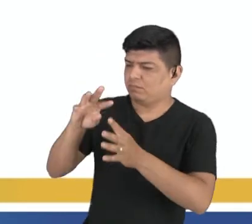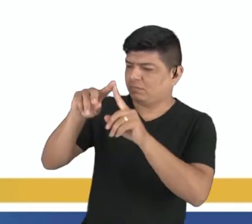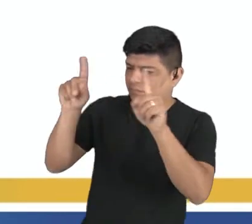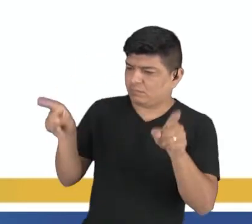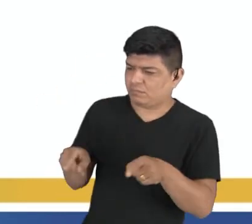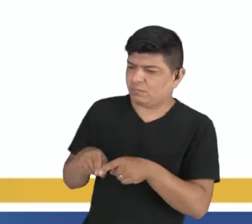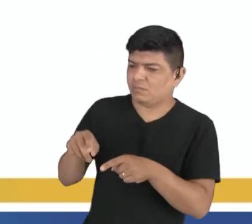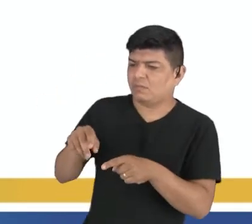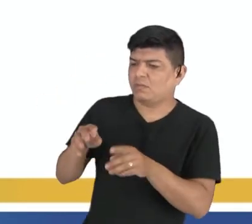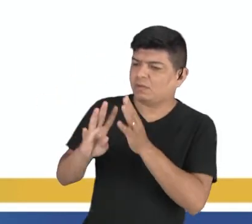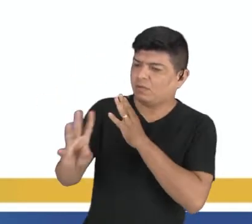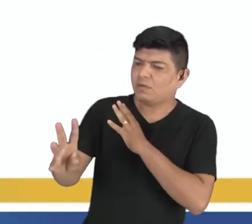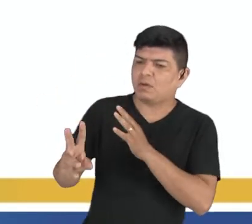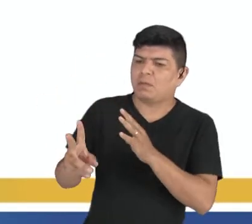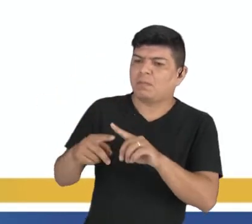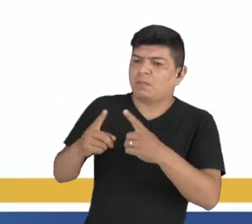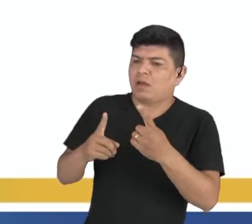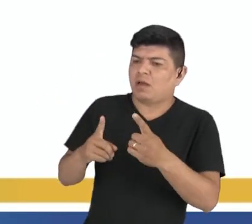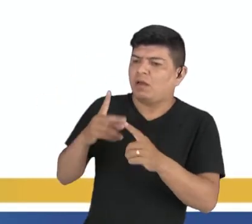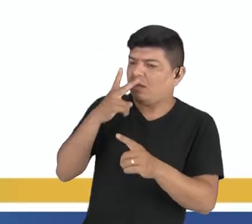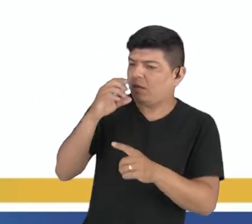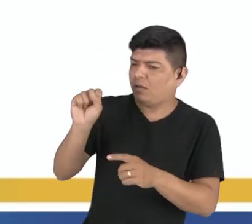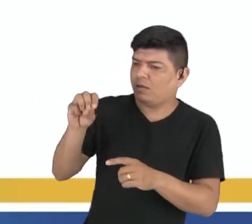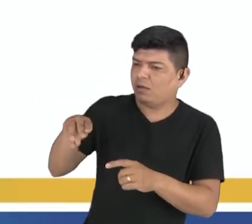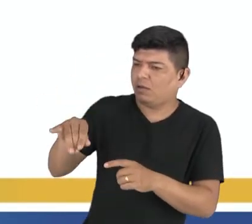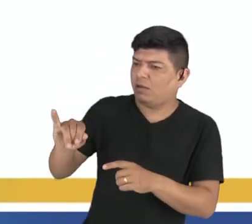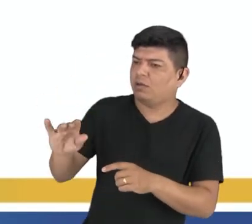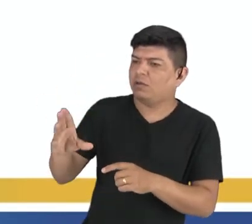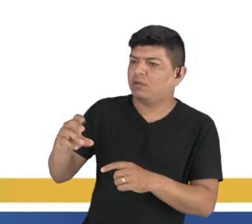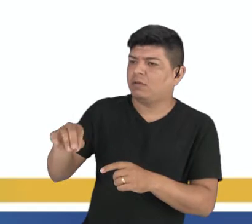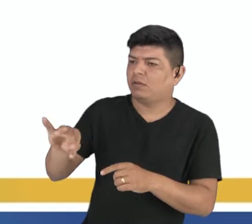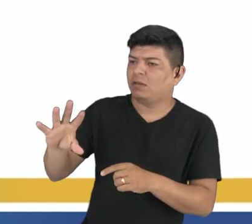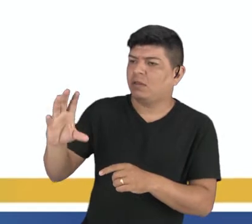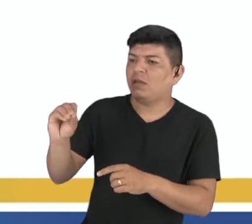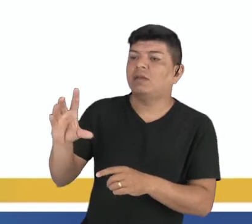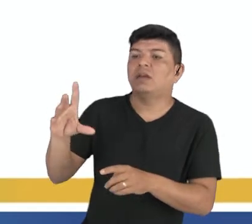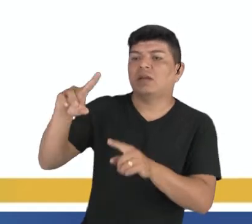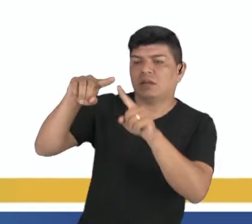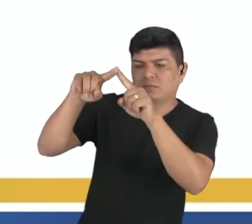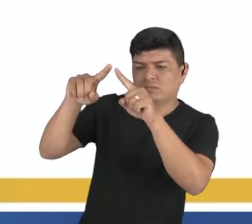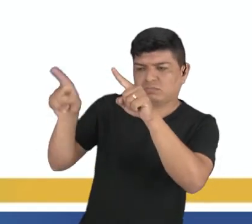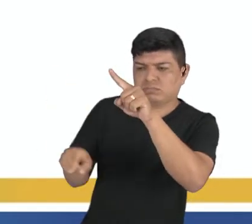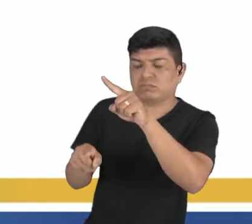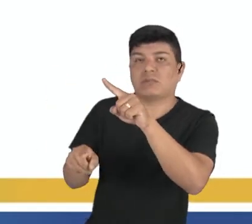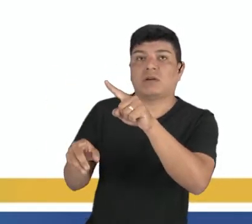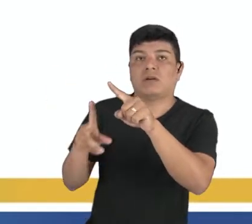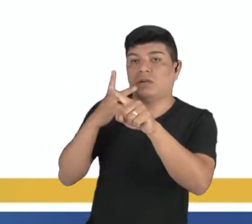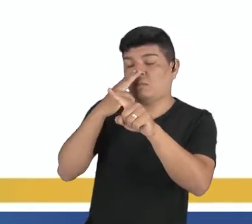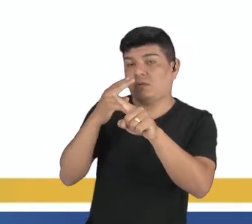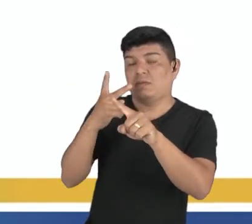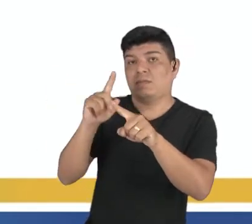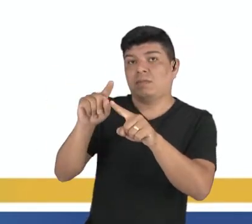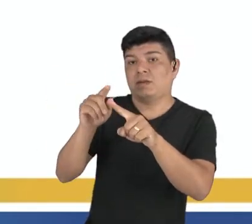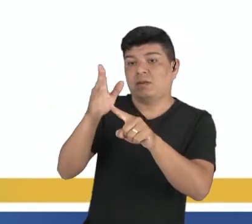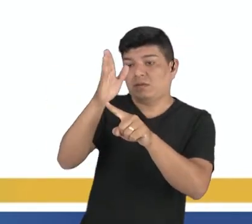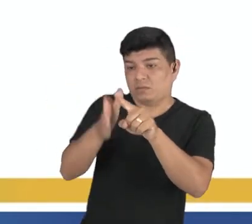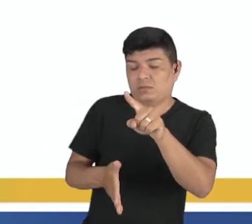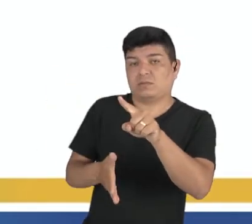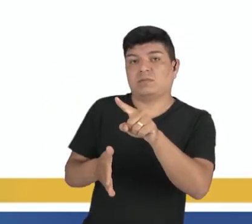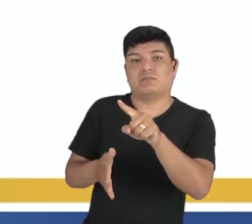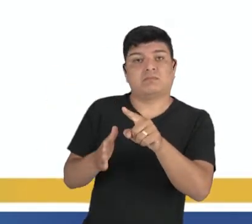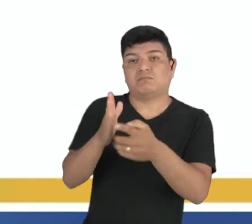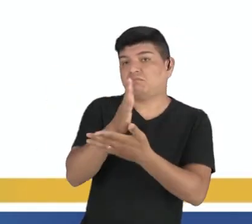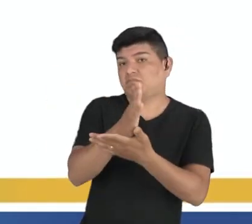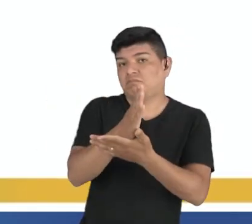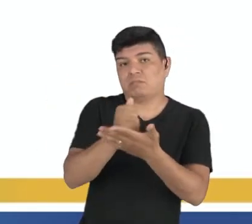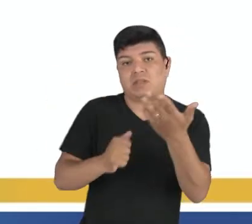uma fileira, mas o que seria o semicírculo? O círculo, galerinha, é a forma geométrica circular, redonda, e o semicírculo nada